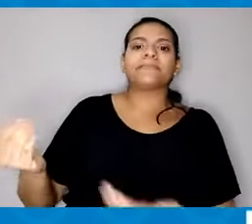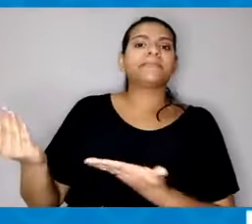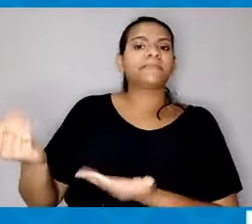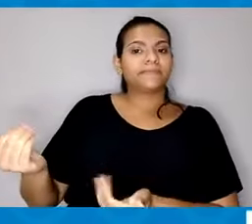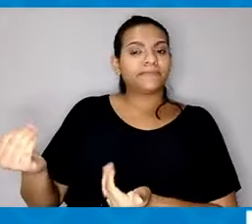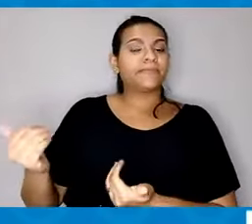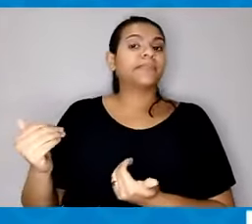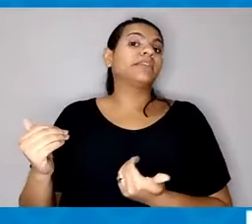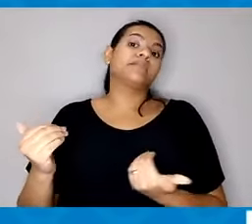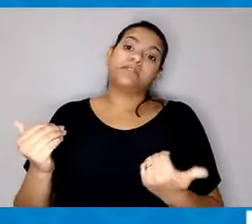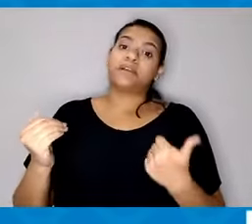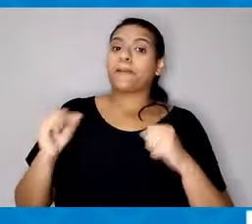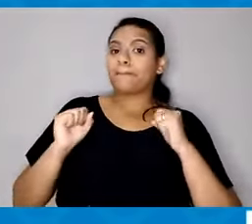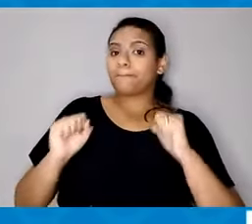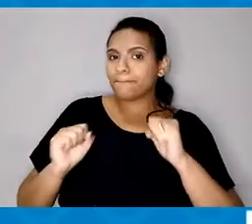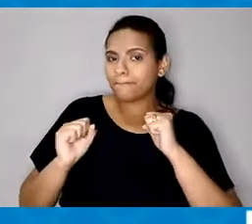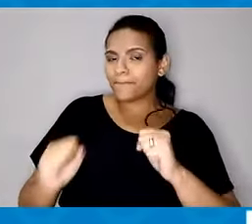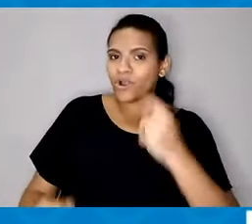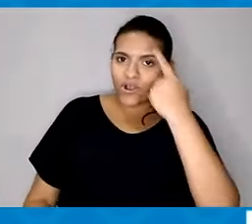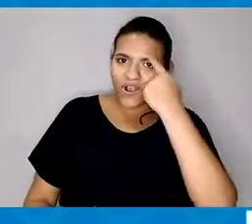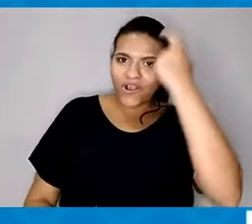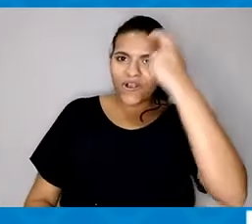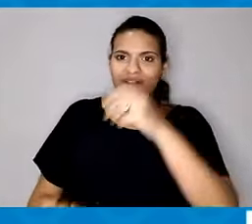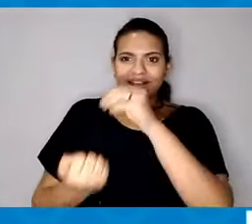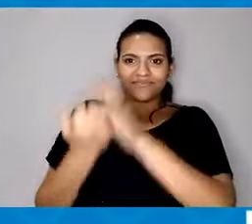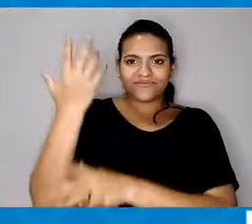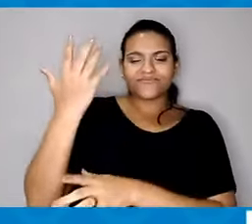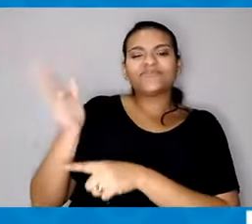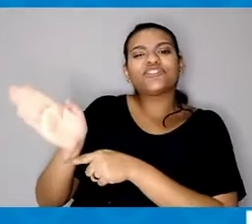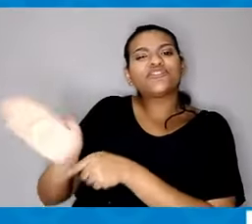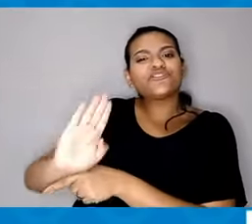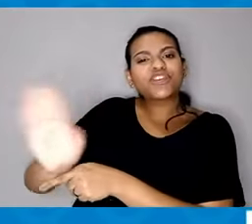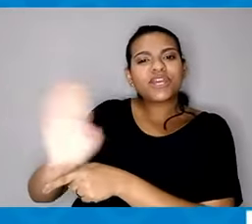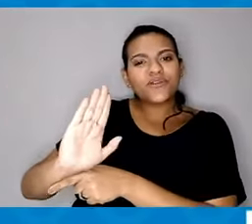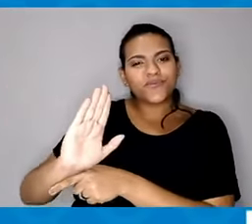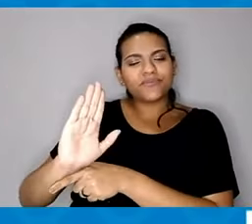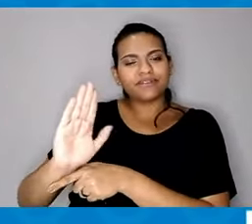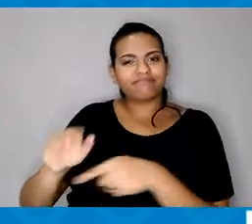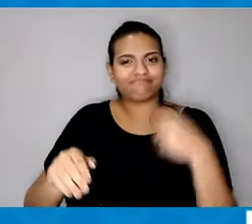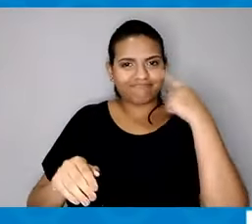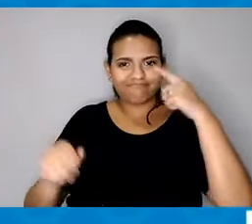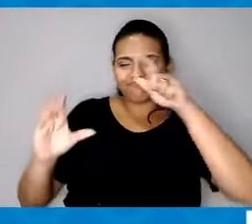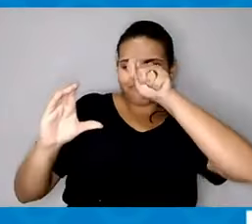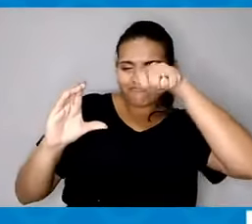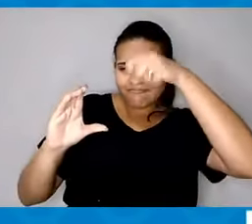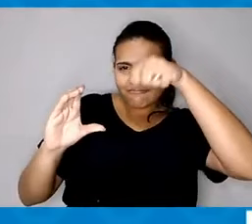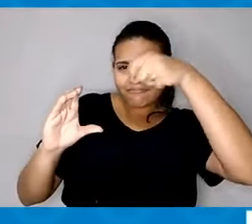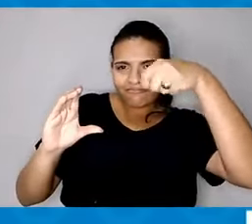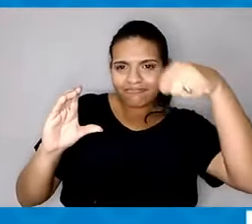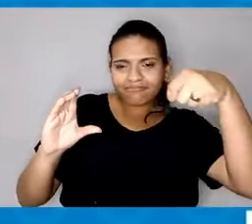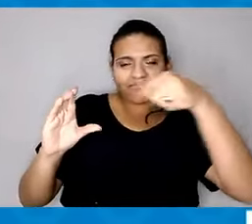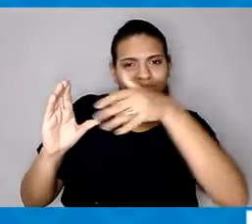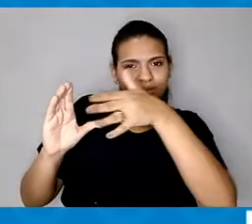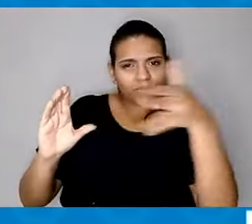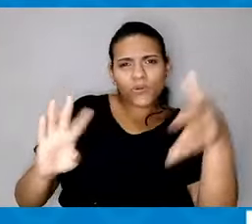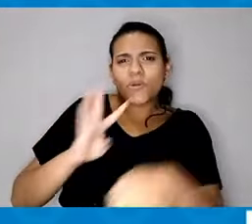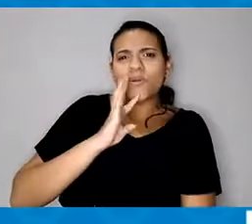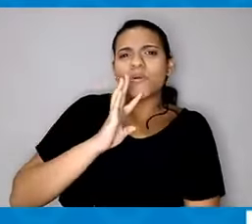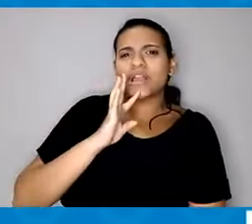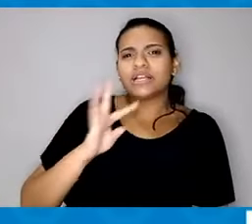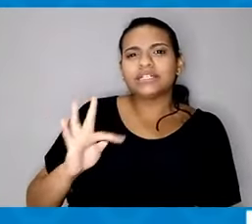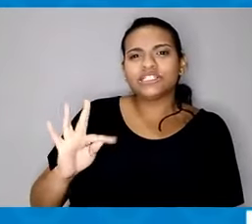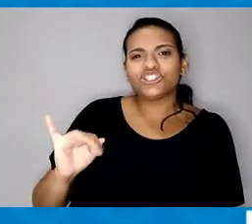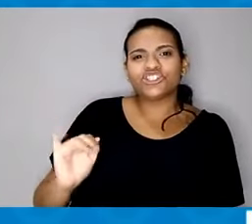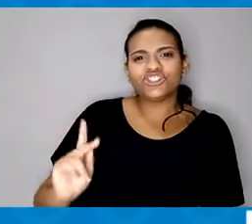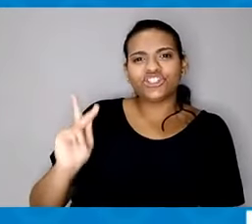fazer filmes, vídeos, né, que eles são tão bons em fazer no TikTok, por exemplo, que é